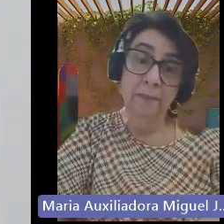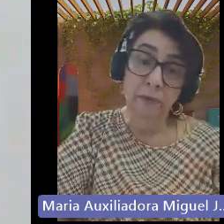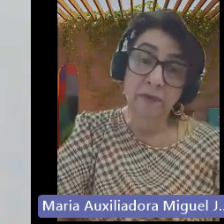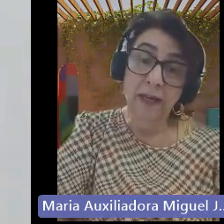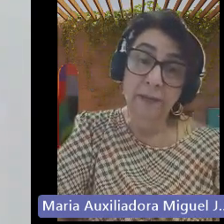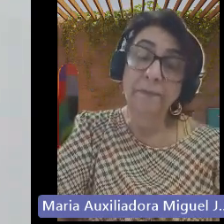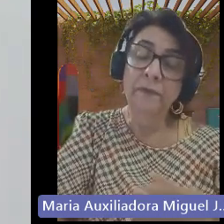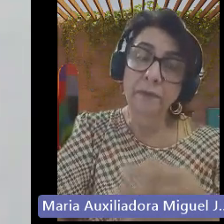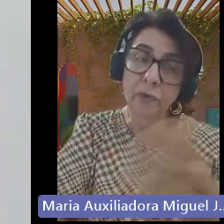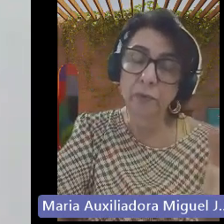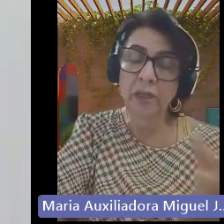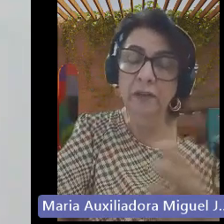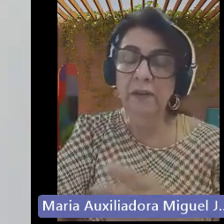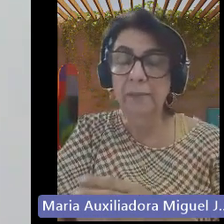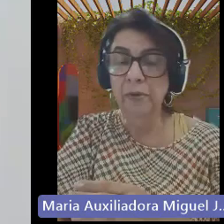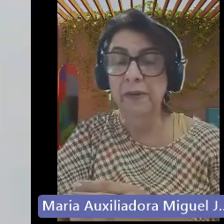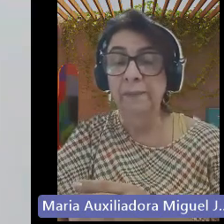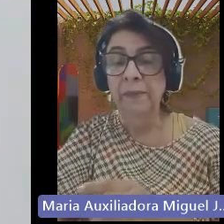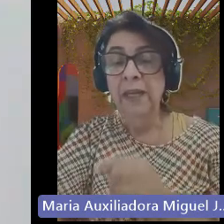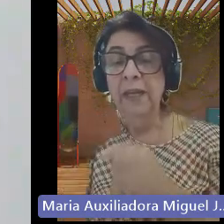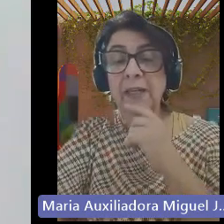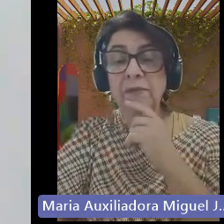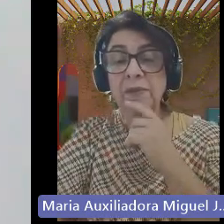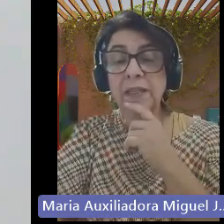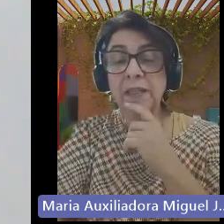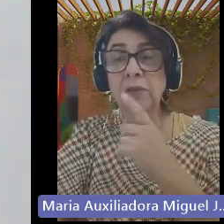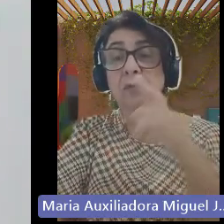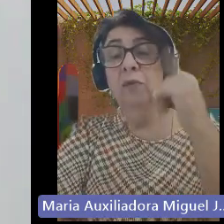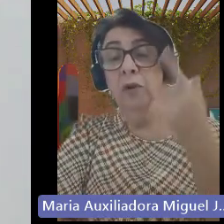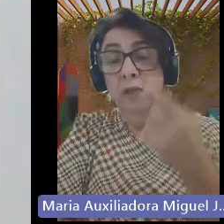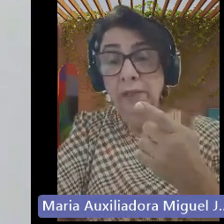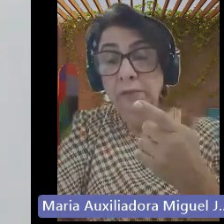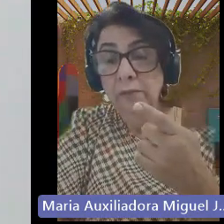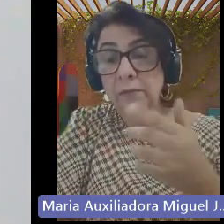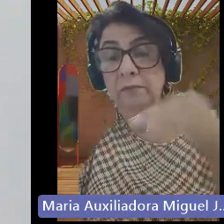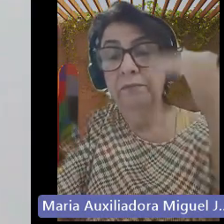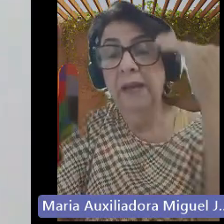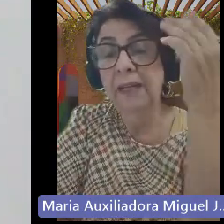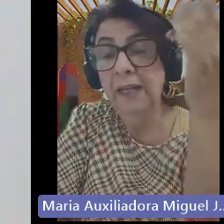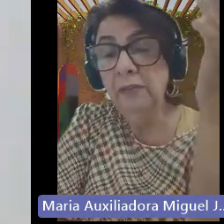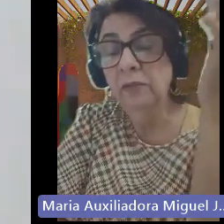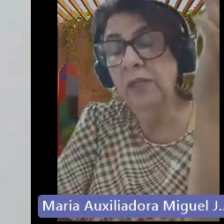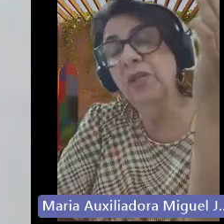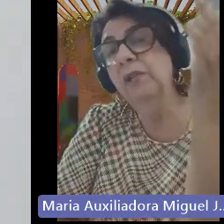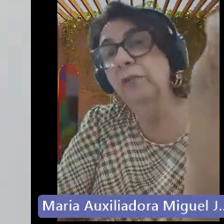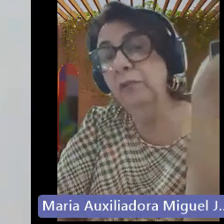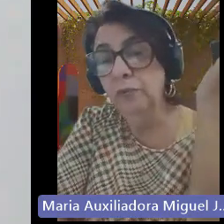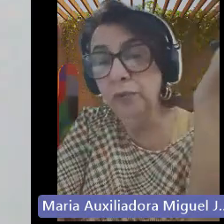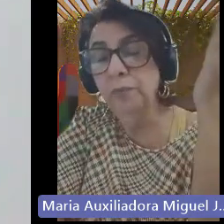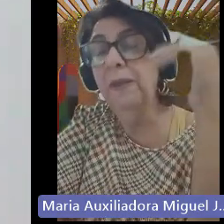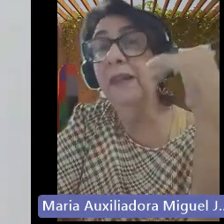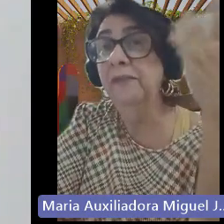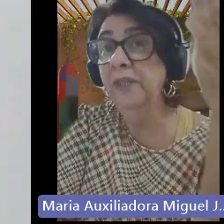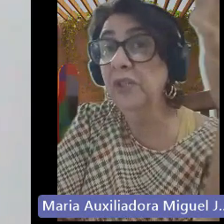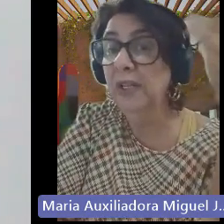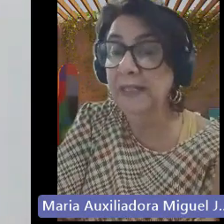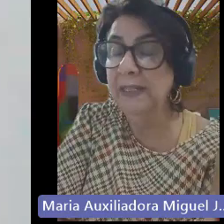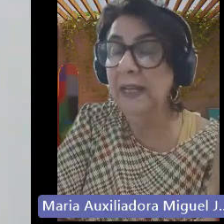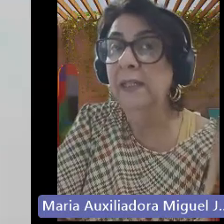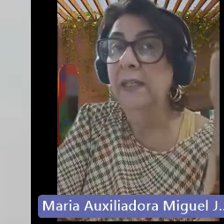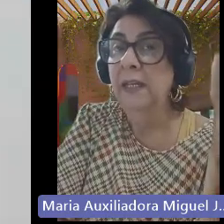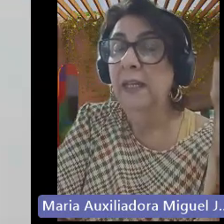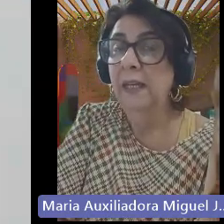vai aprovar, vamos supor que ele vá aprovar. Aí você tem um órgão para além do colegiado do curso, para fins